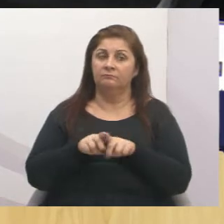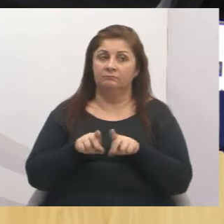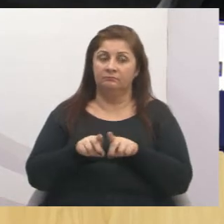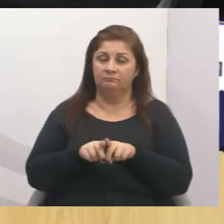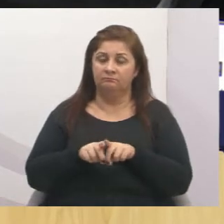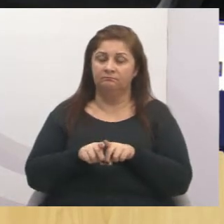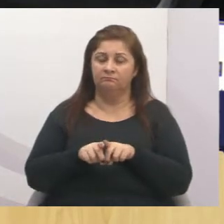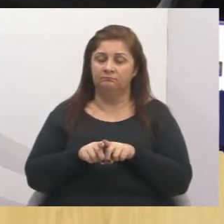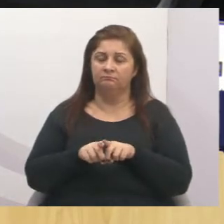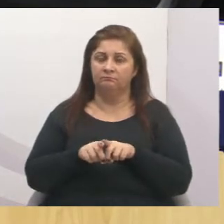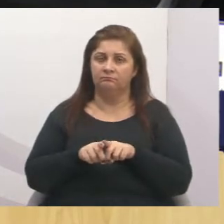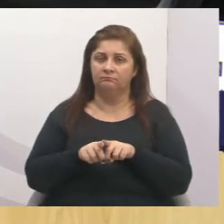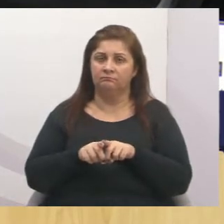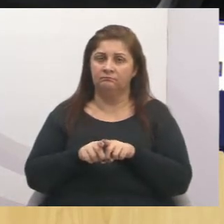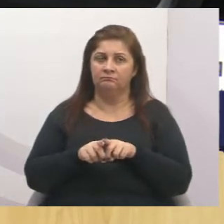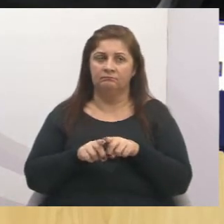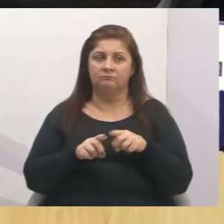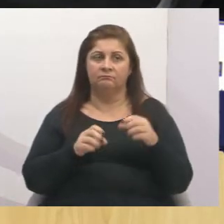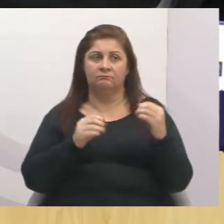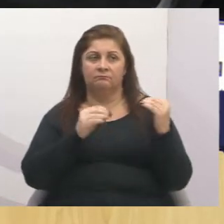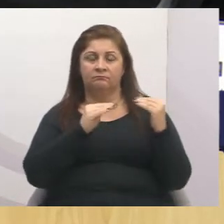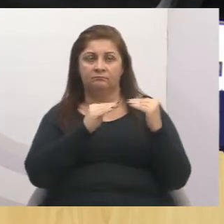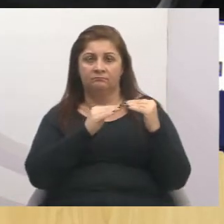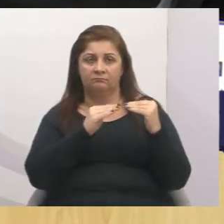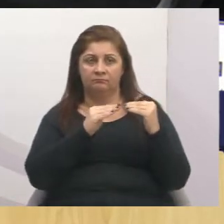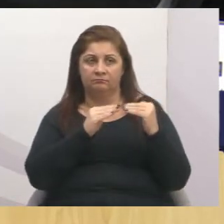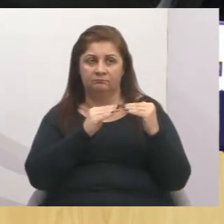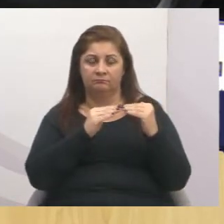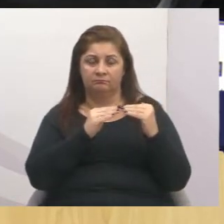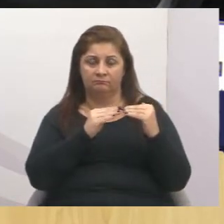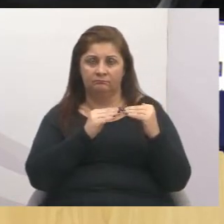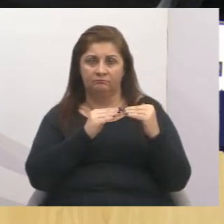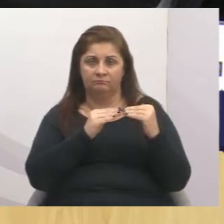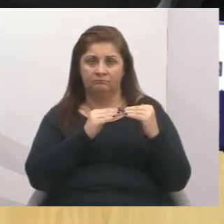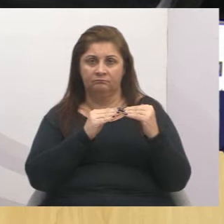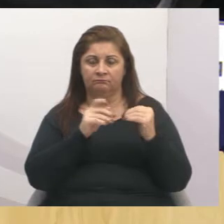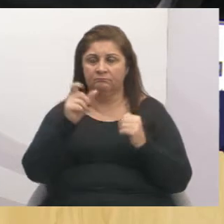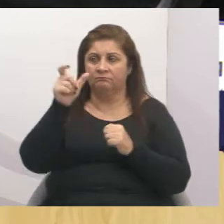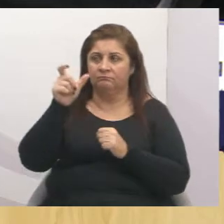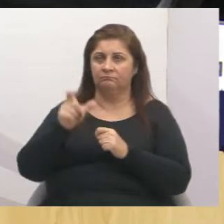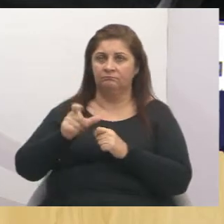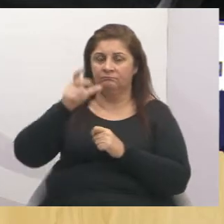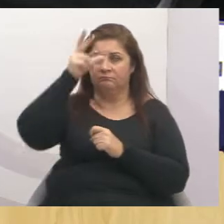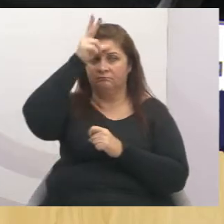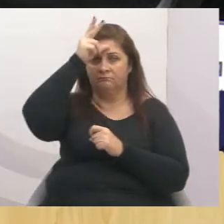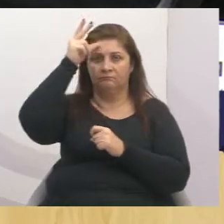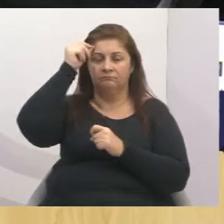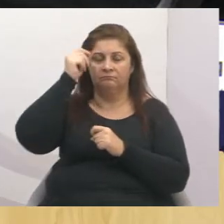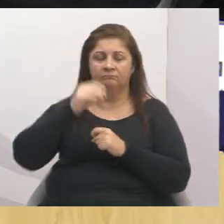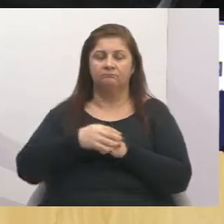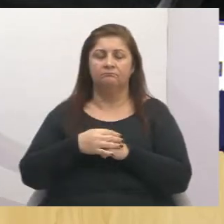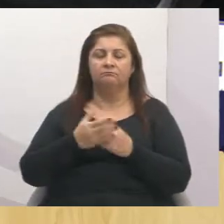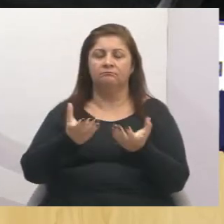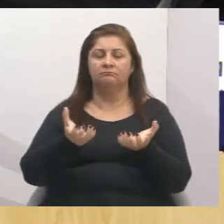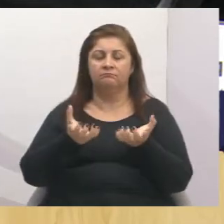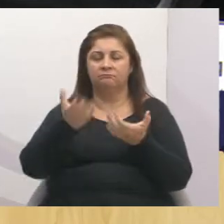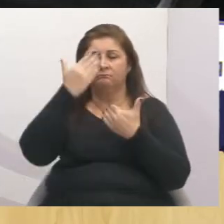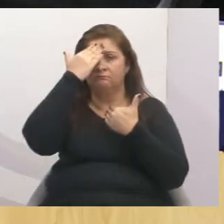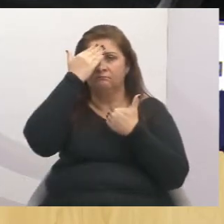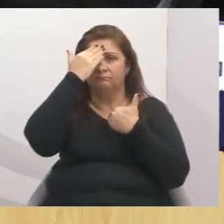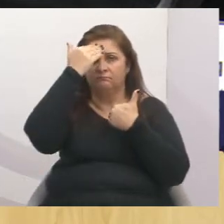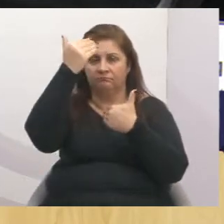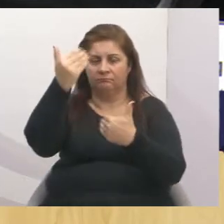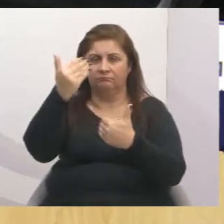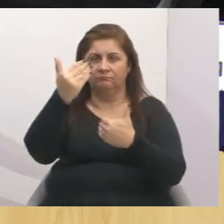minhas palavras do vereador, né, do prefeito, queria agradecer muito